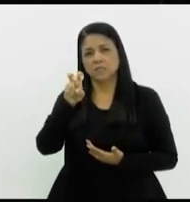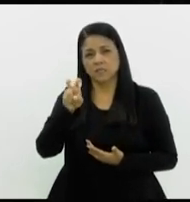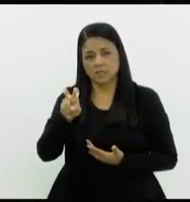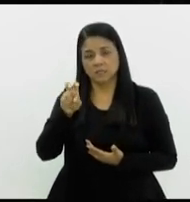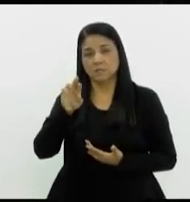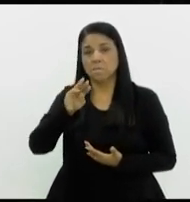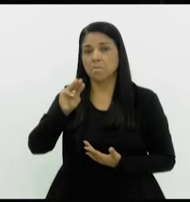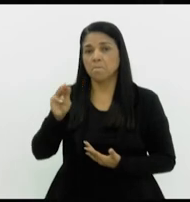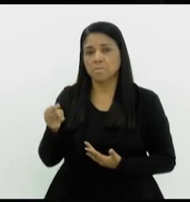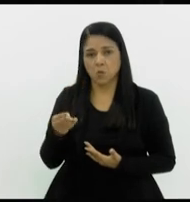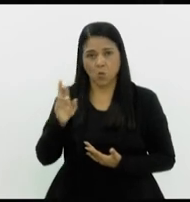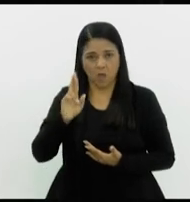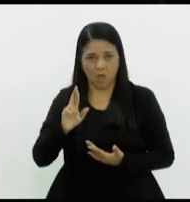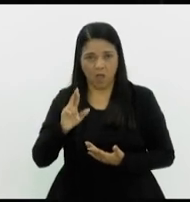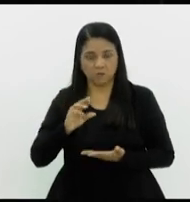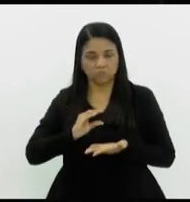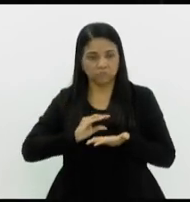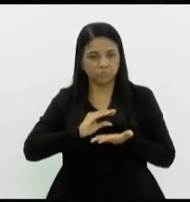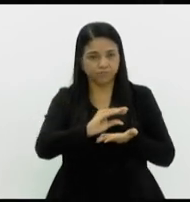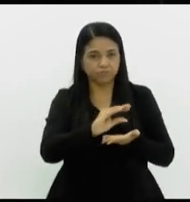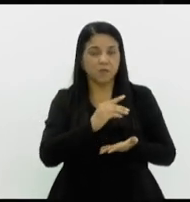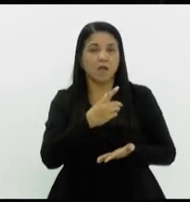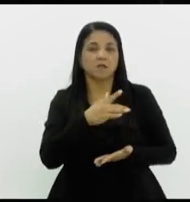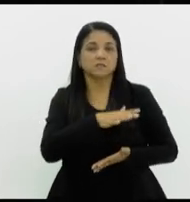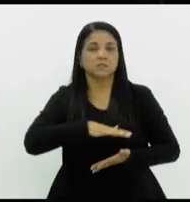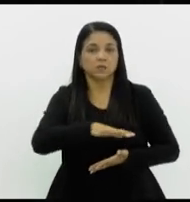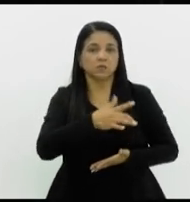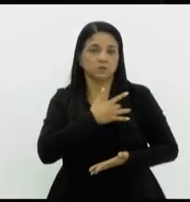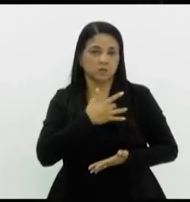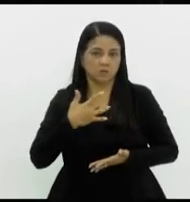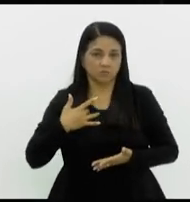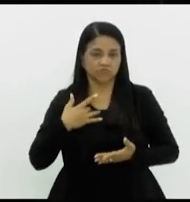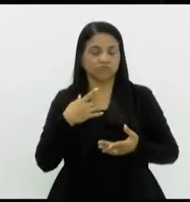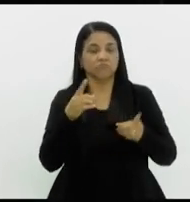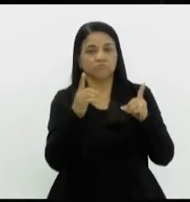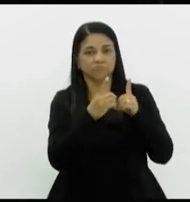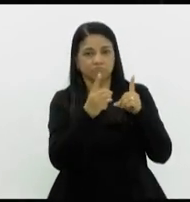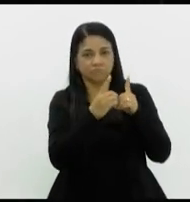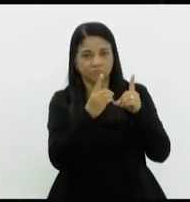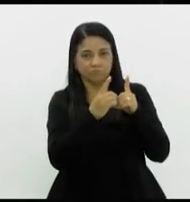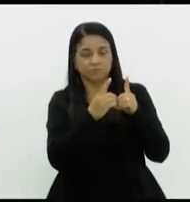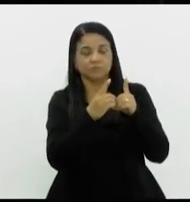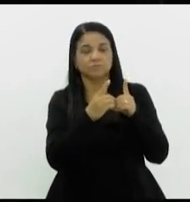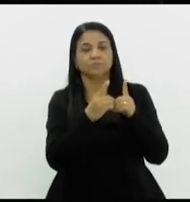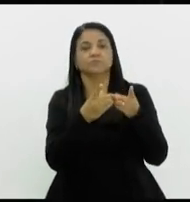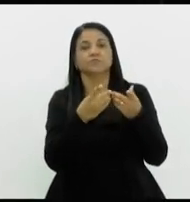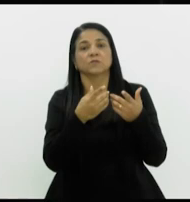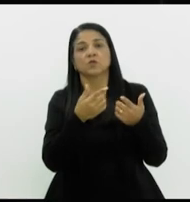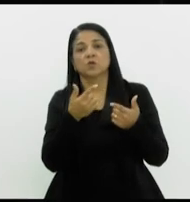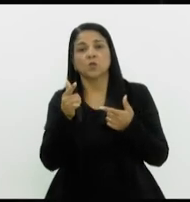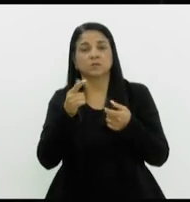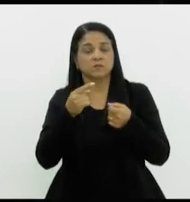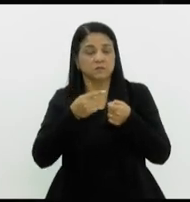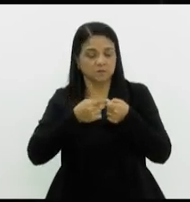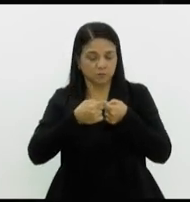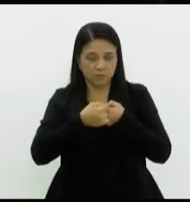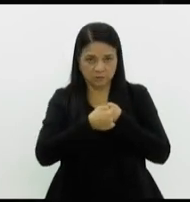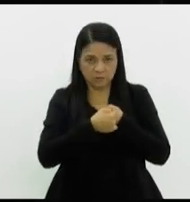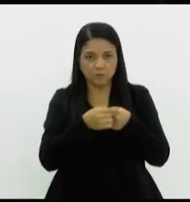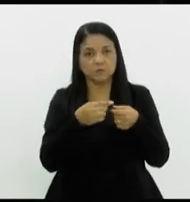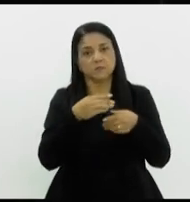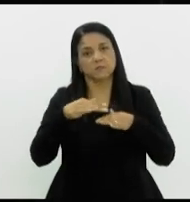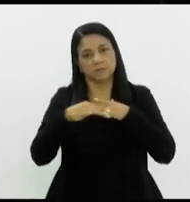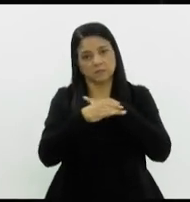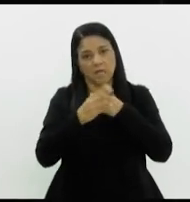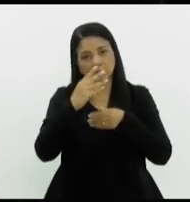do município do Rio de Janeiro, que atende a pacientes residentes na cidade e em outros municípios. E, por isso,